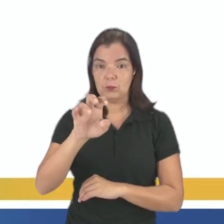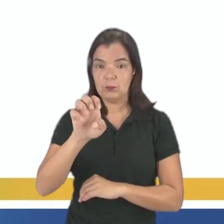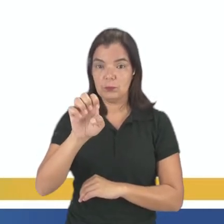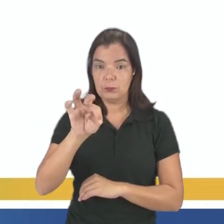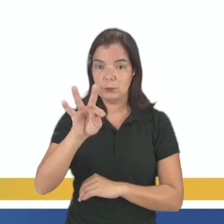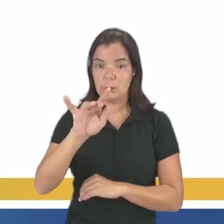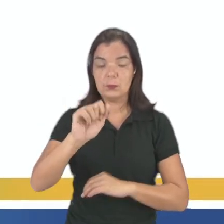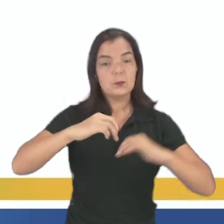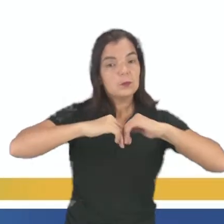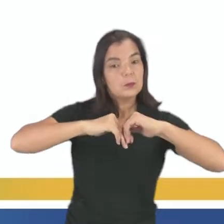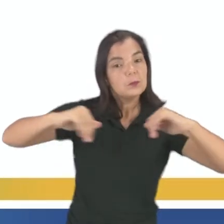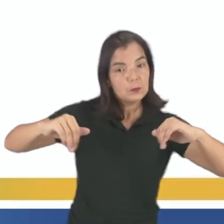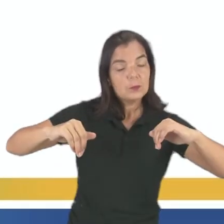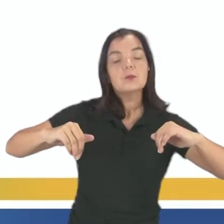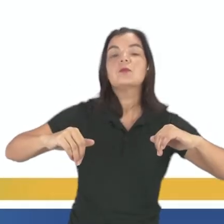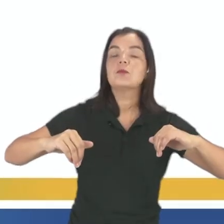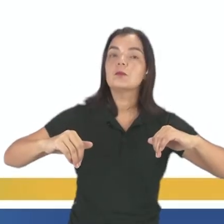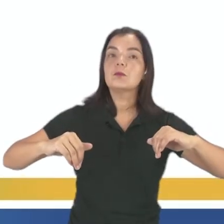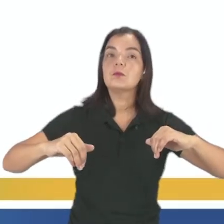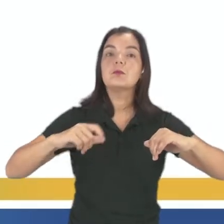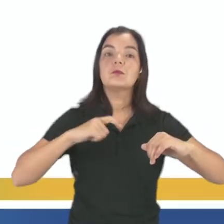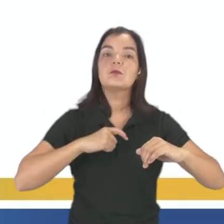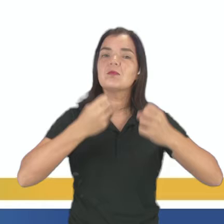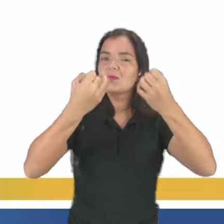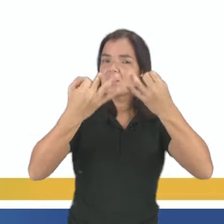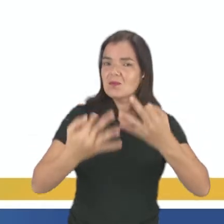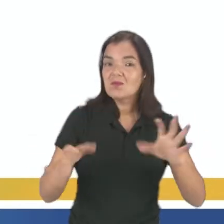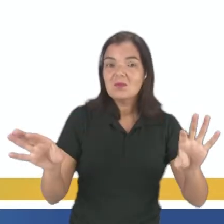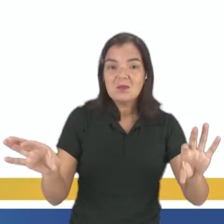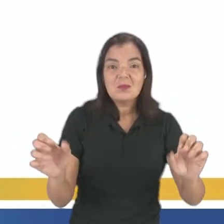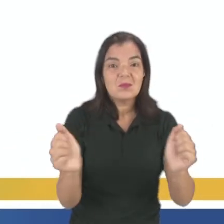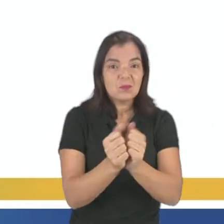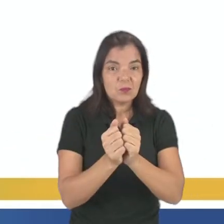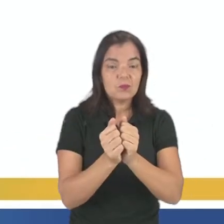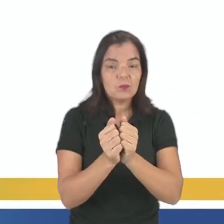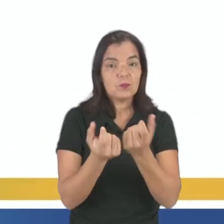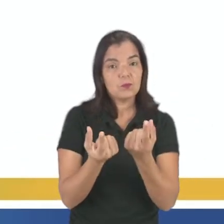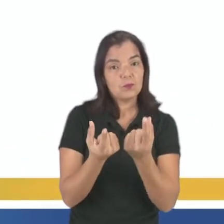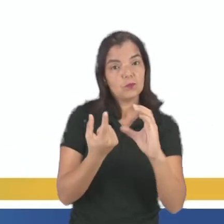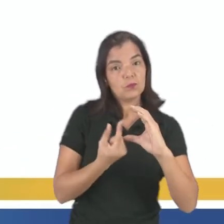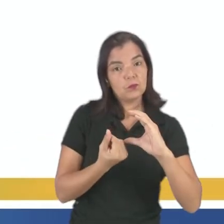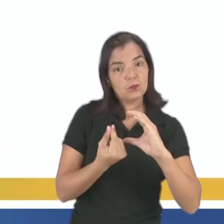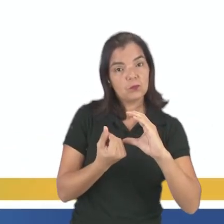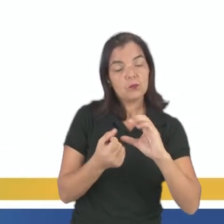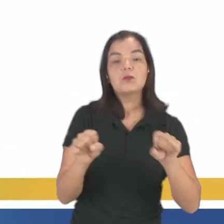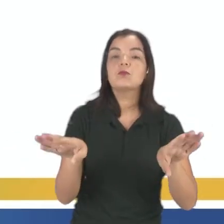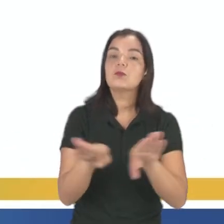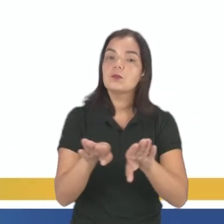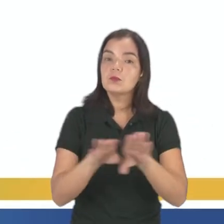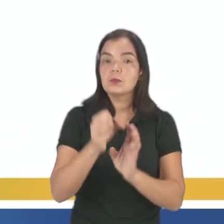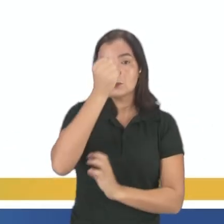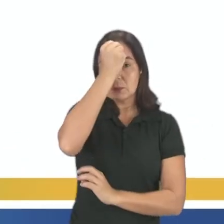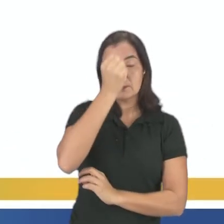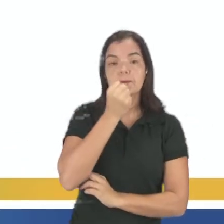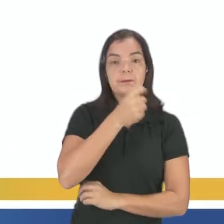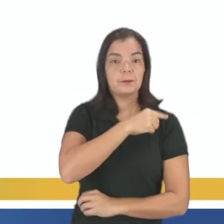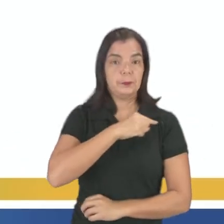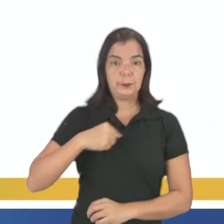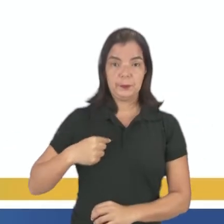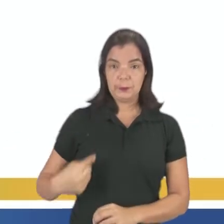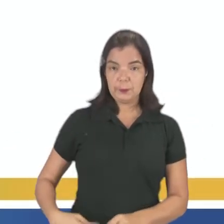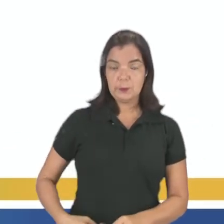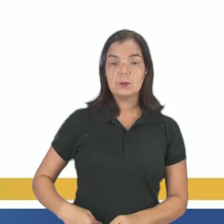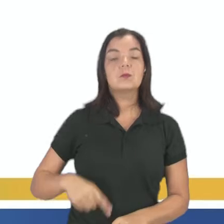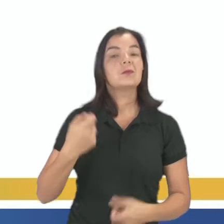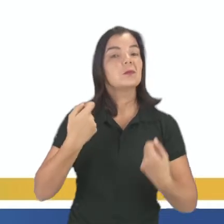justamente por a União Soviética falar dessa junção entre o capitalismo e o socialismo, né? Então a China, ela acha que as